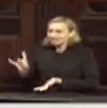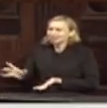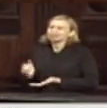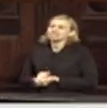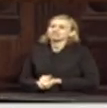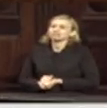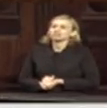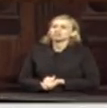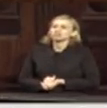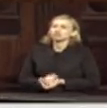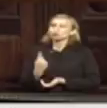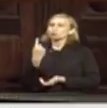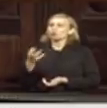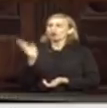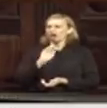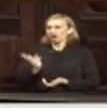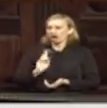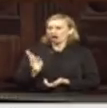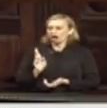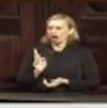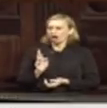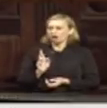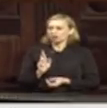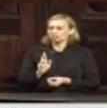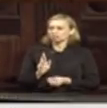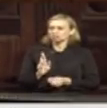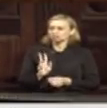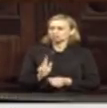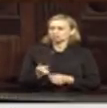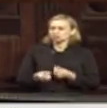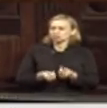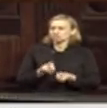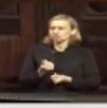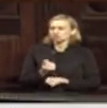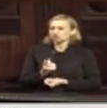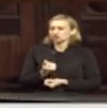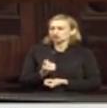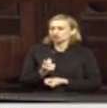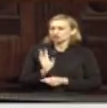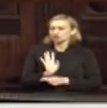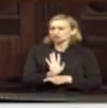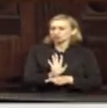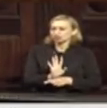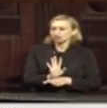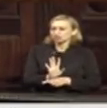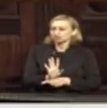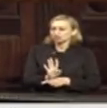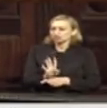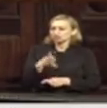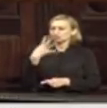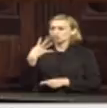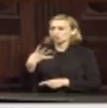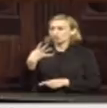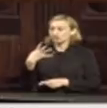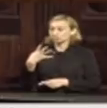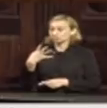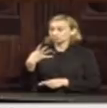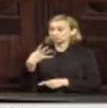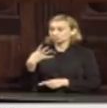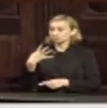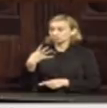A cada um real investido em saneamento básico, são R$4 que nós economizamos em saúde pública.